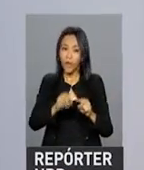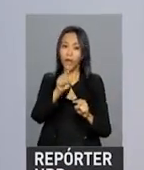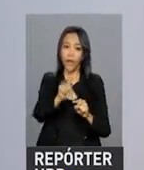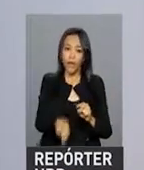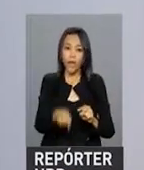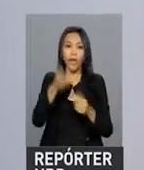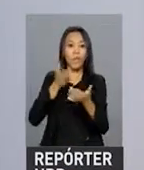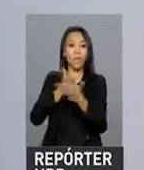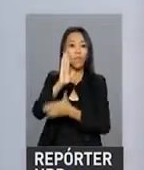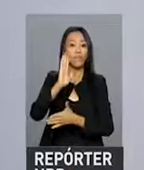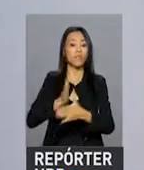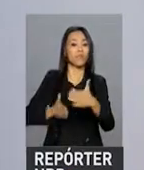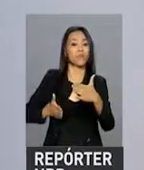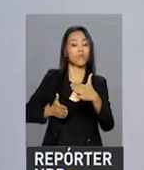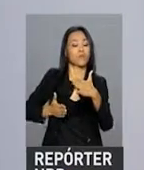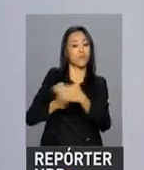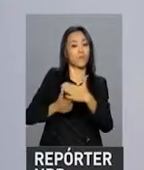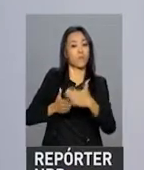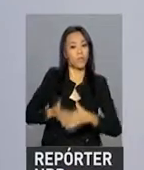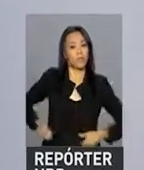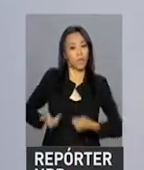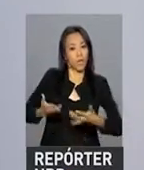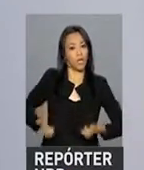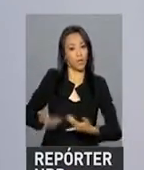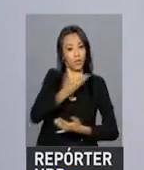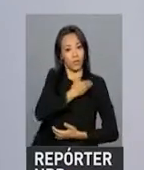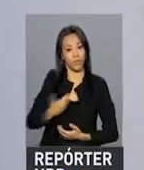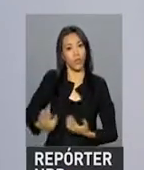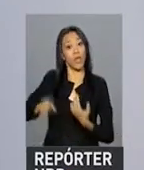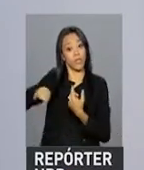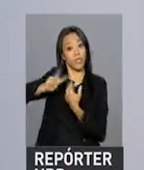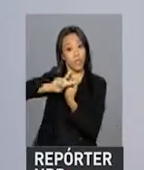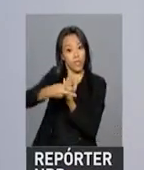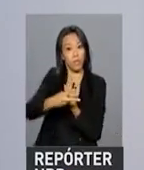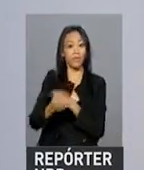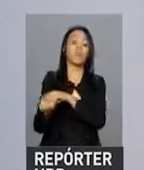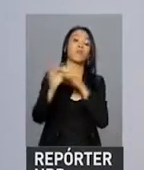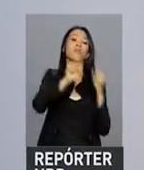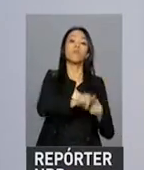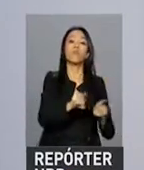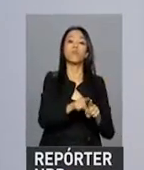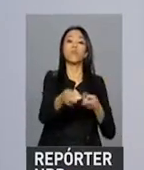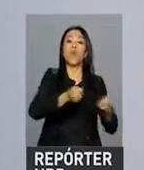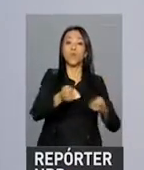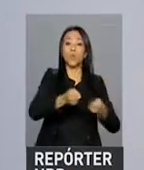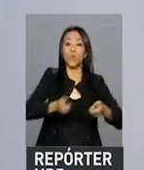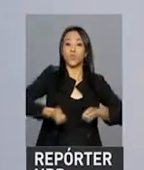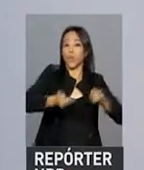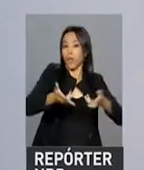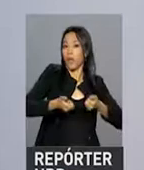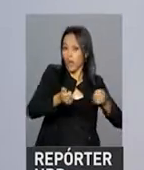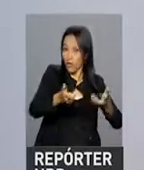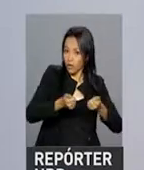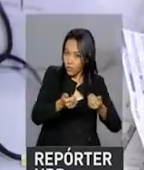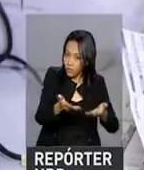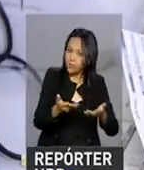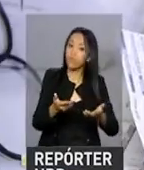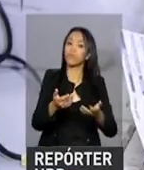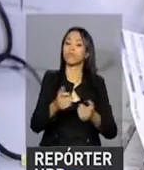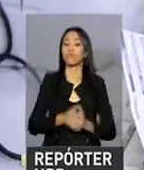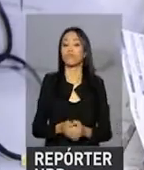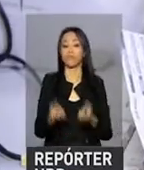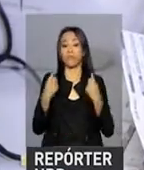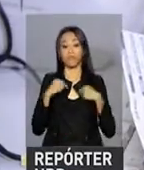do teto da 2º lugar das medidas de controle dos pêlos estão tomando